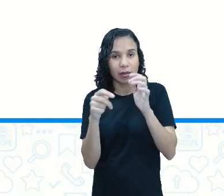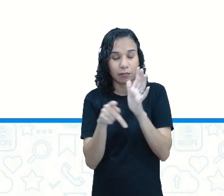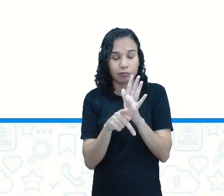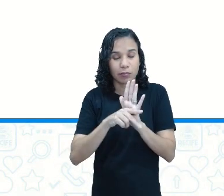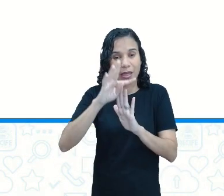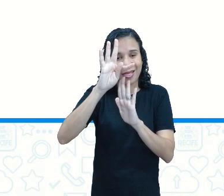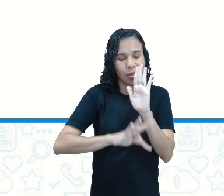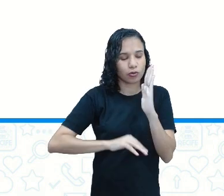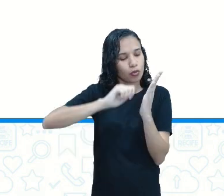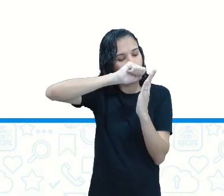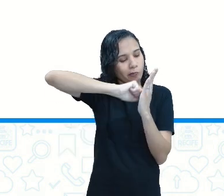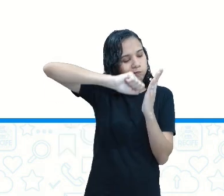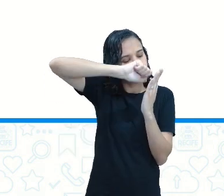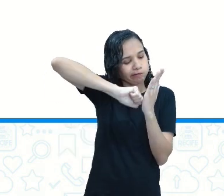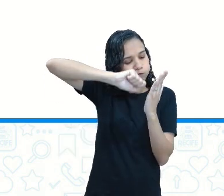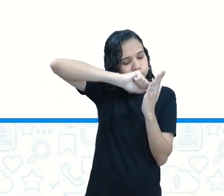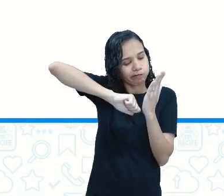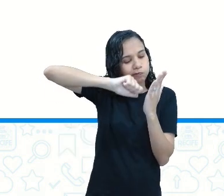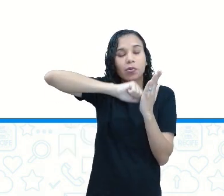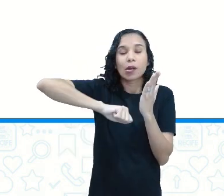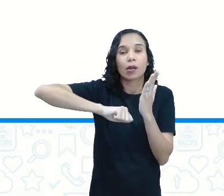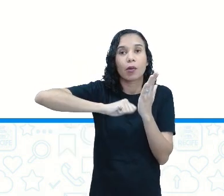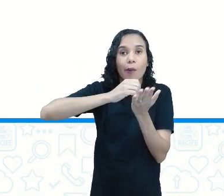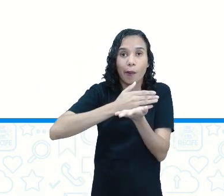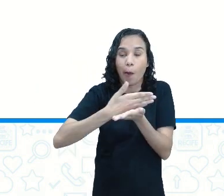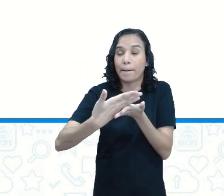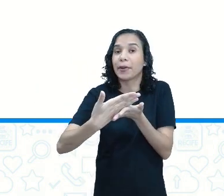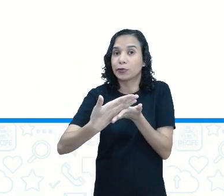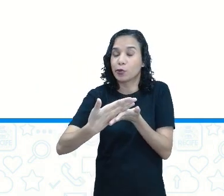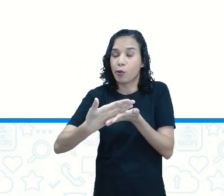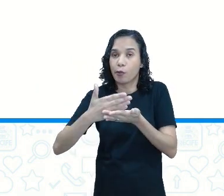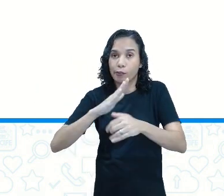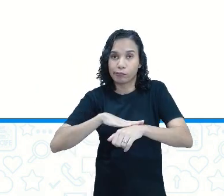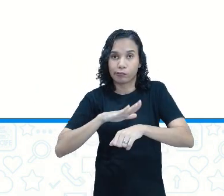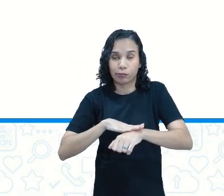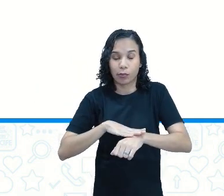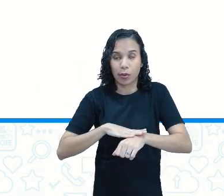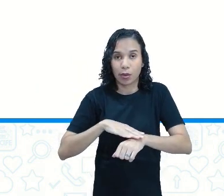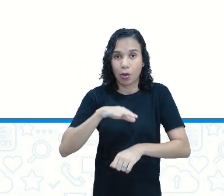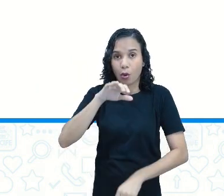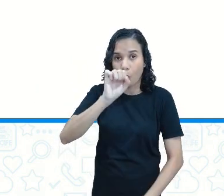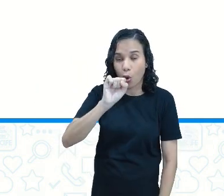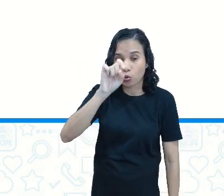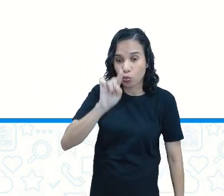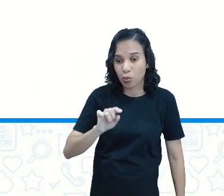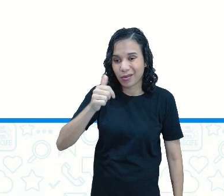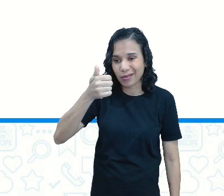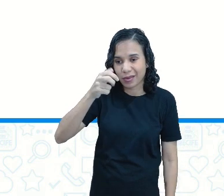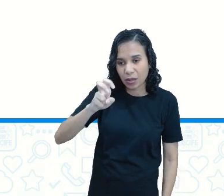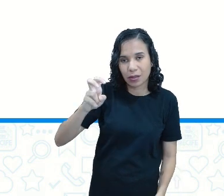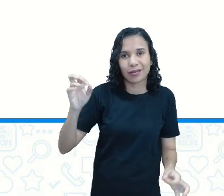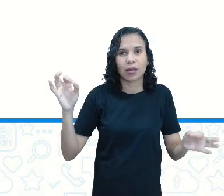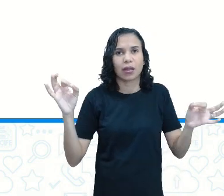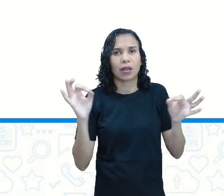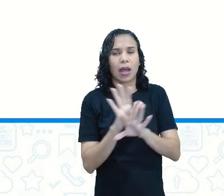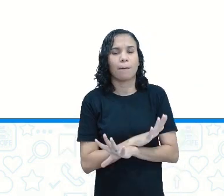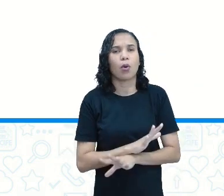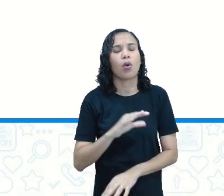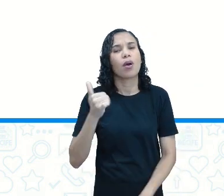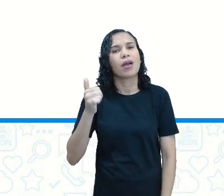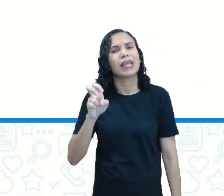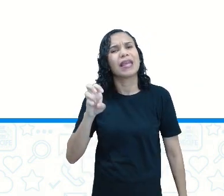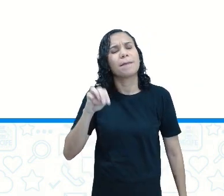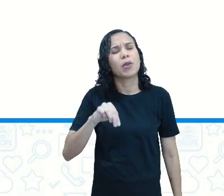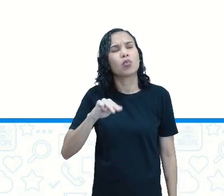sua produção de texto. Ele começou às 8h15 e terminou 15